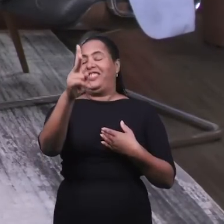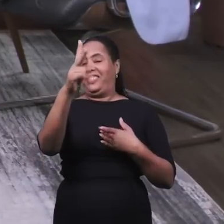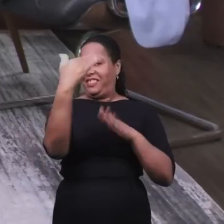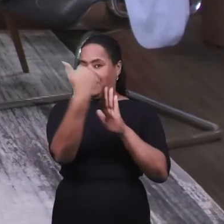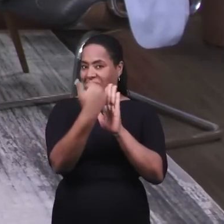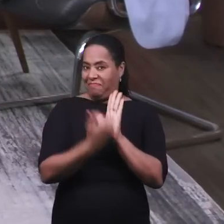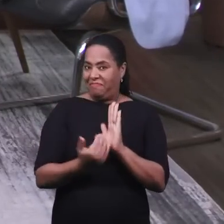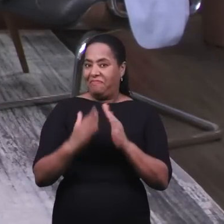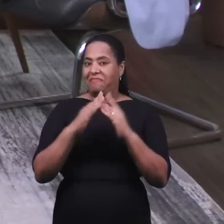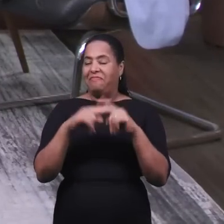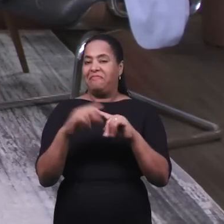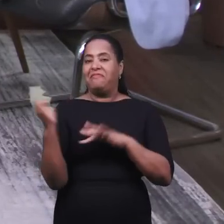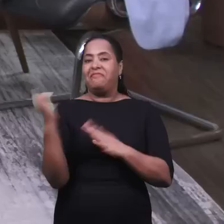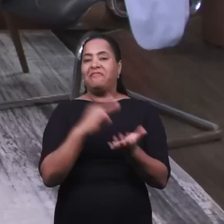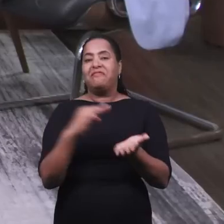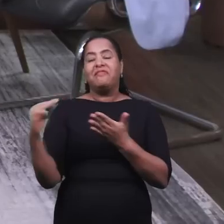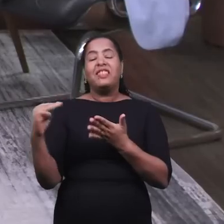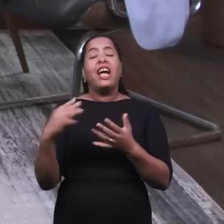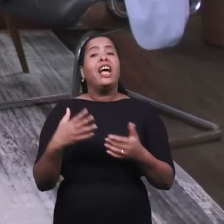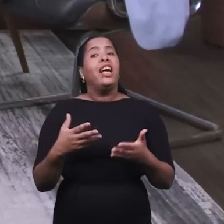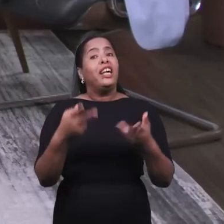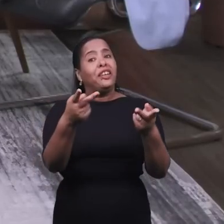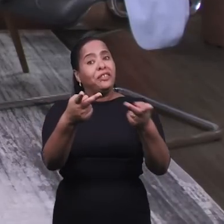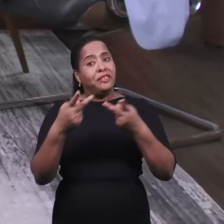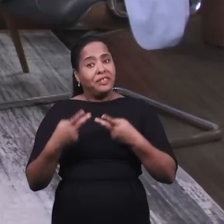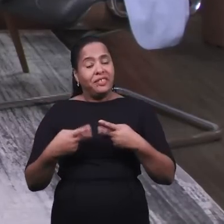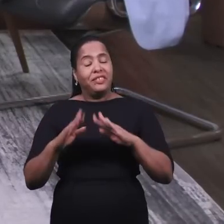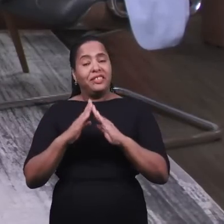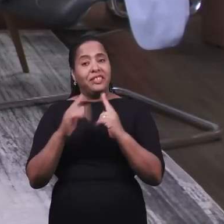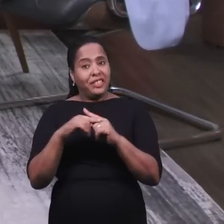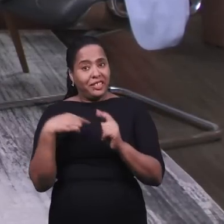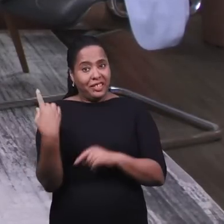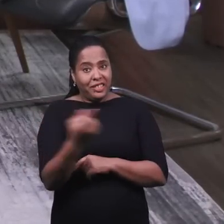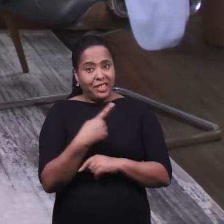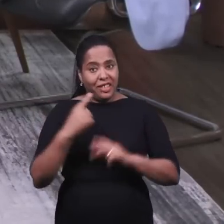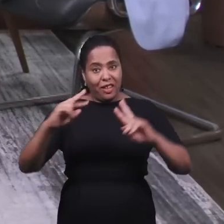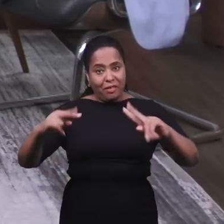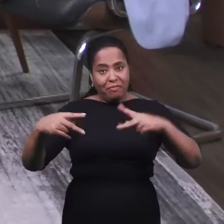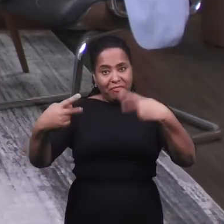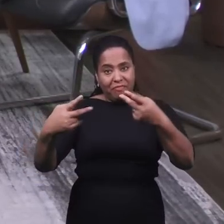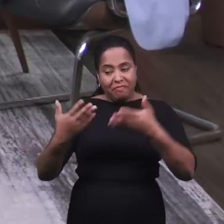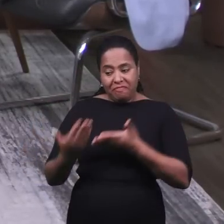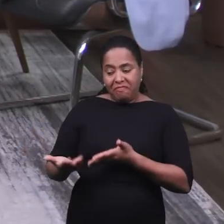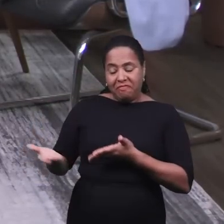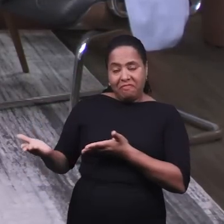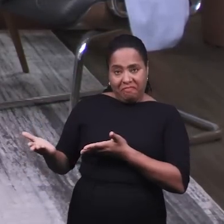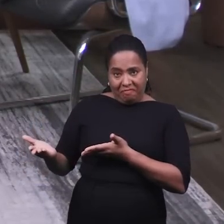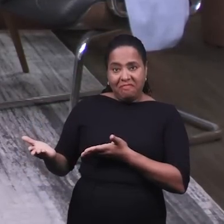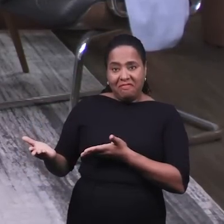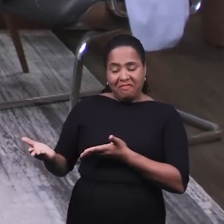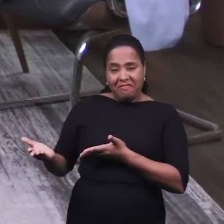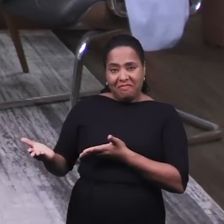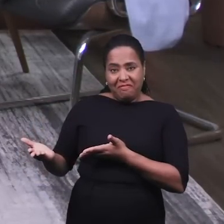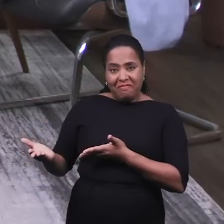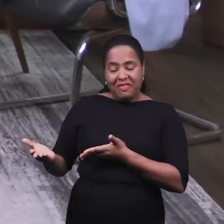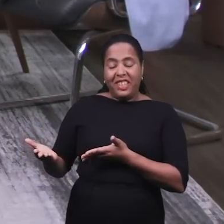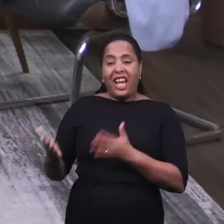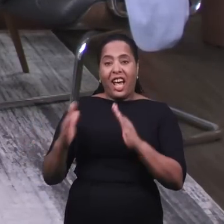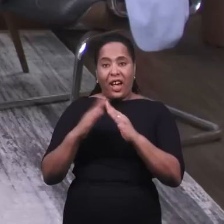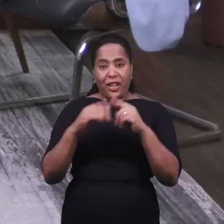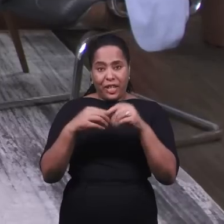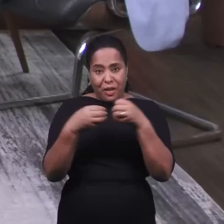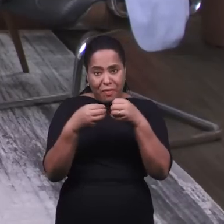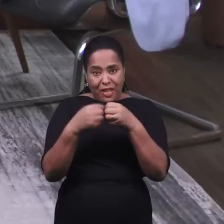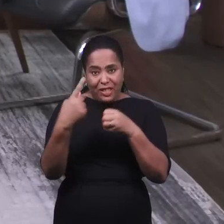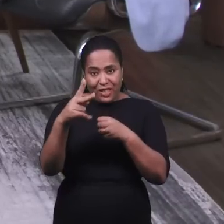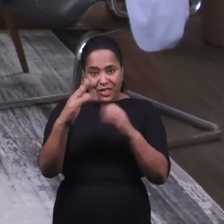a continuar acompanhando a programação da Igreja Cristã Maranata e a visitar uma das nossas igrejas, né? Através do link que está aparecendo aí na tela, você pode encontrar